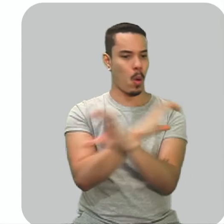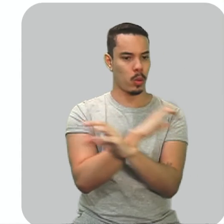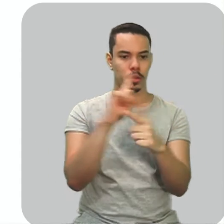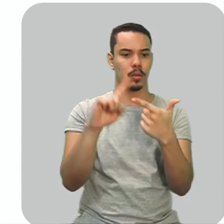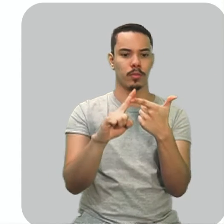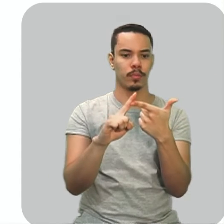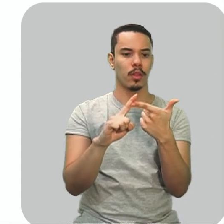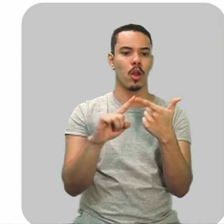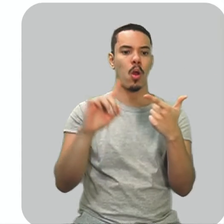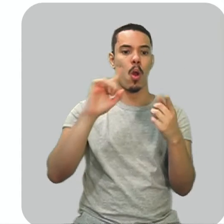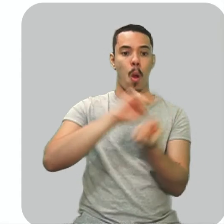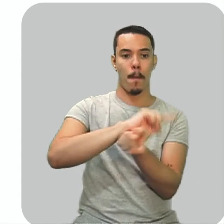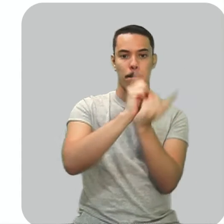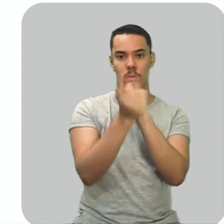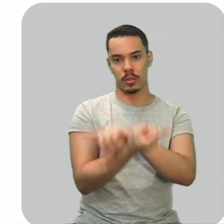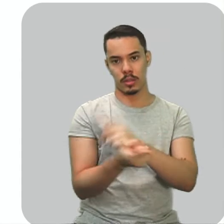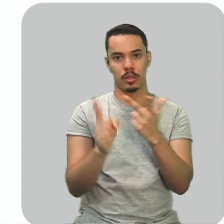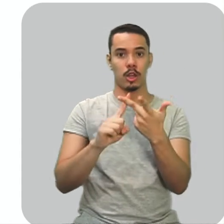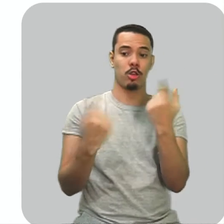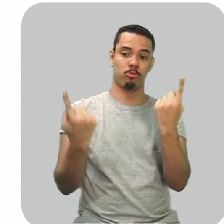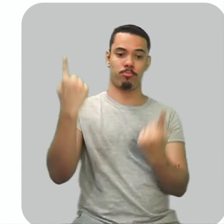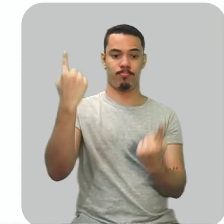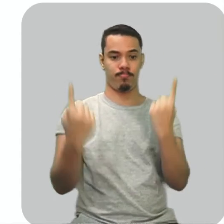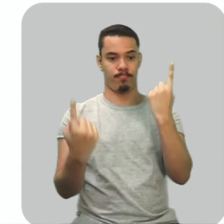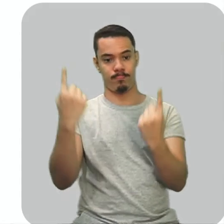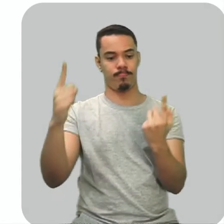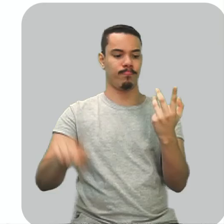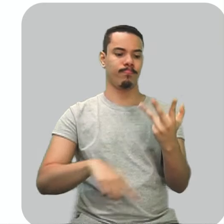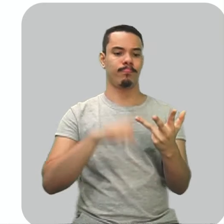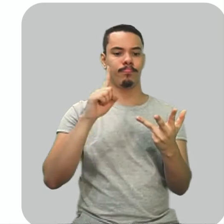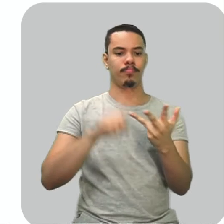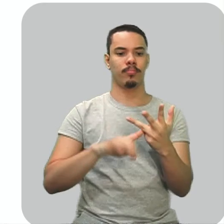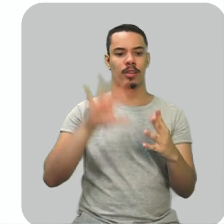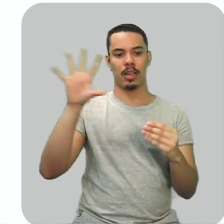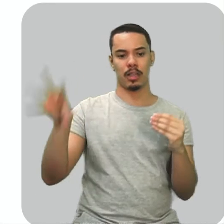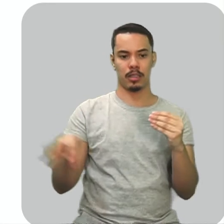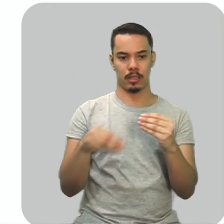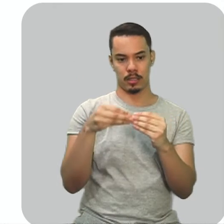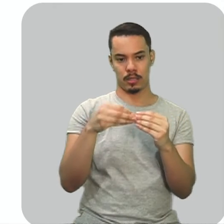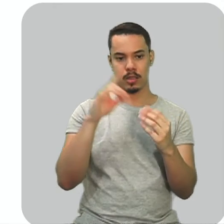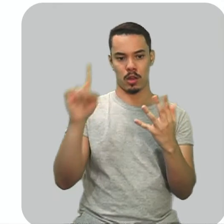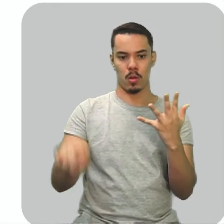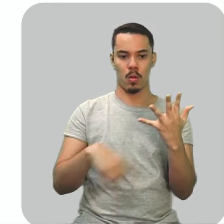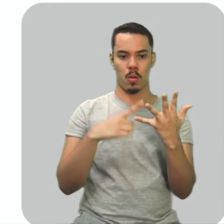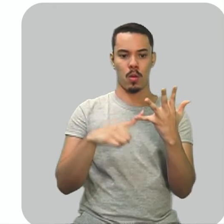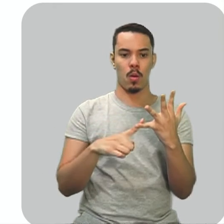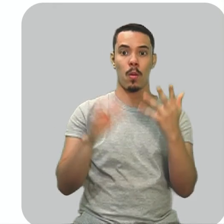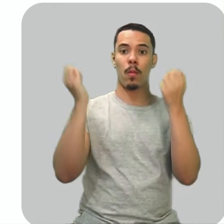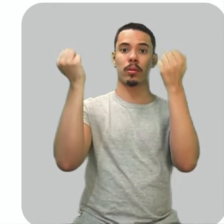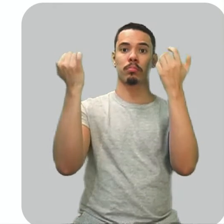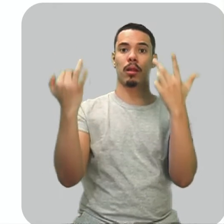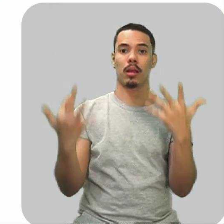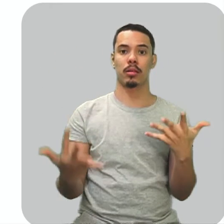oposição e alternância o explicação